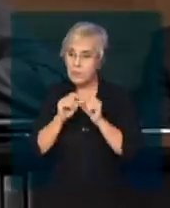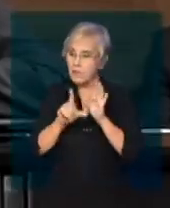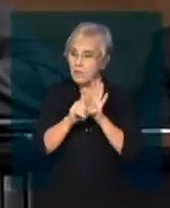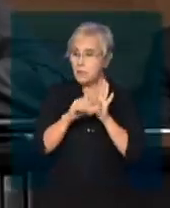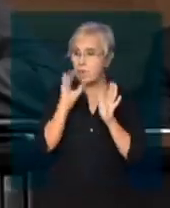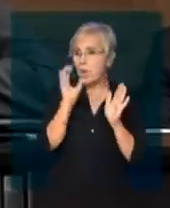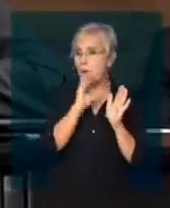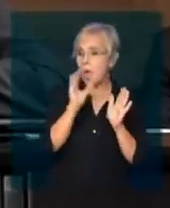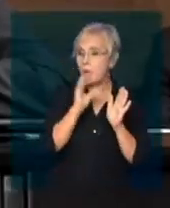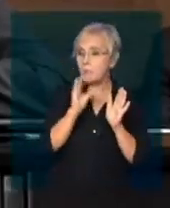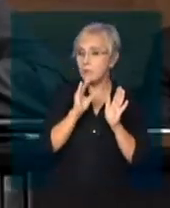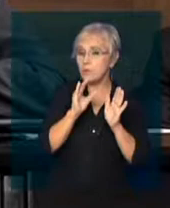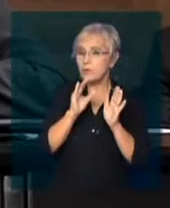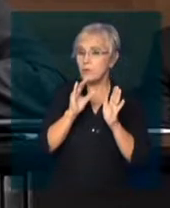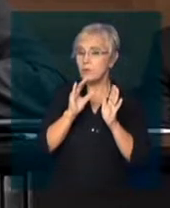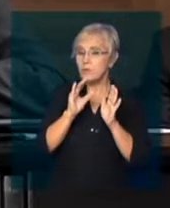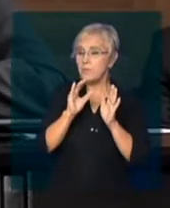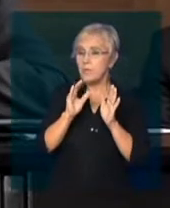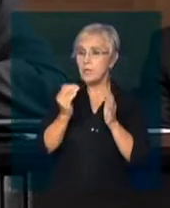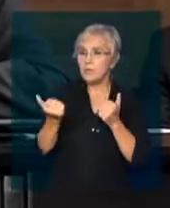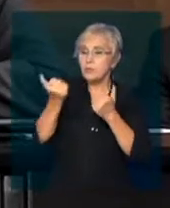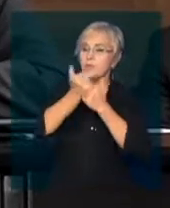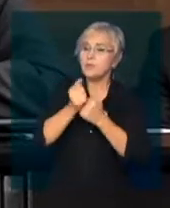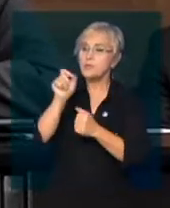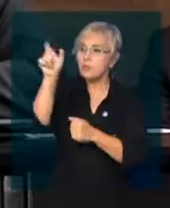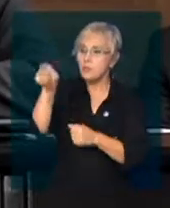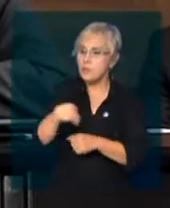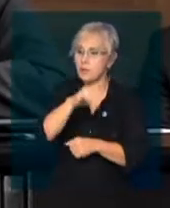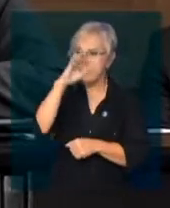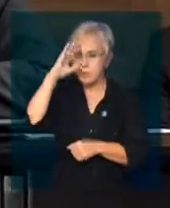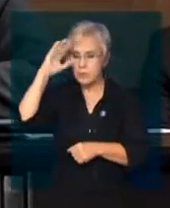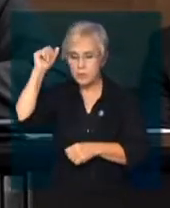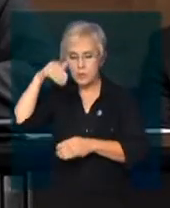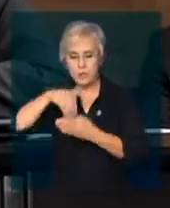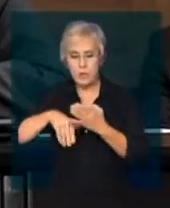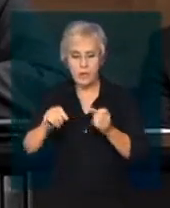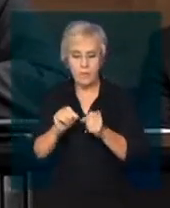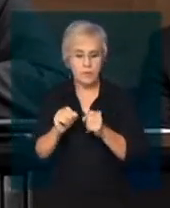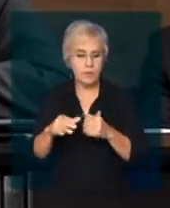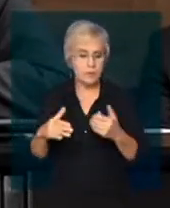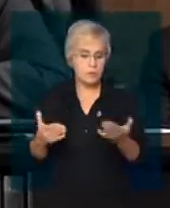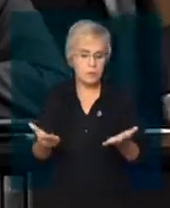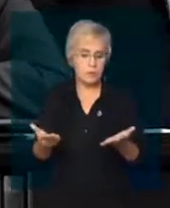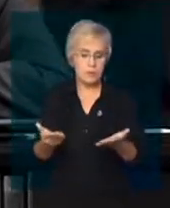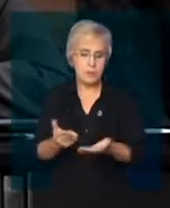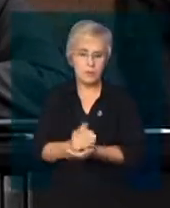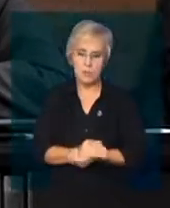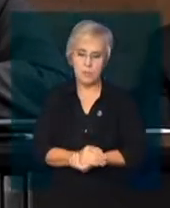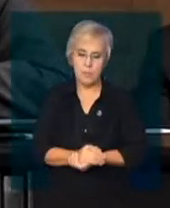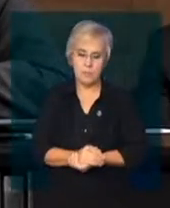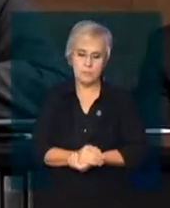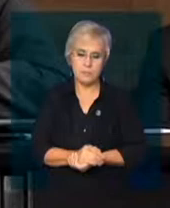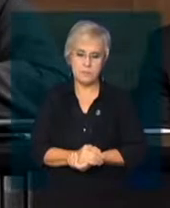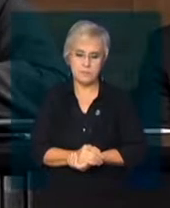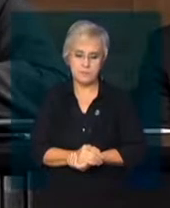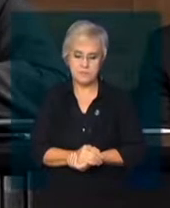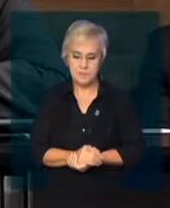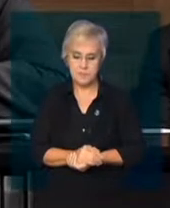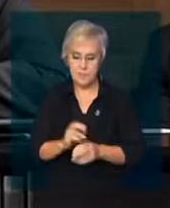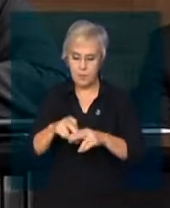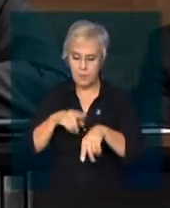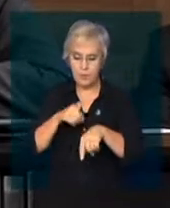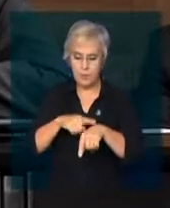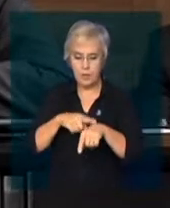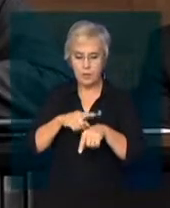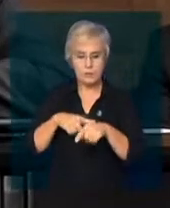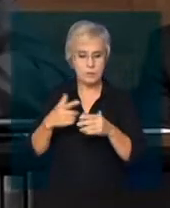pressas para revogar o que eles fizeram, porque fica um vácuo e não terá validade, que é um período posterior a um